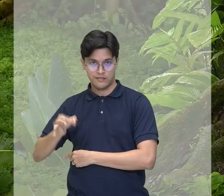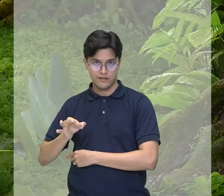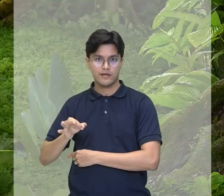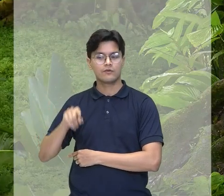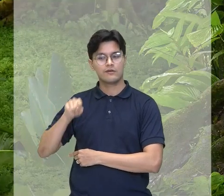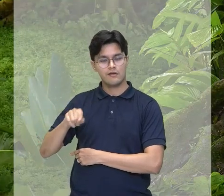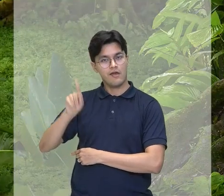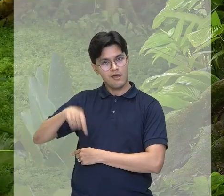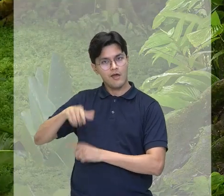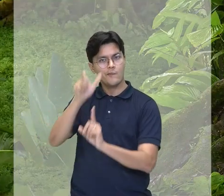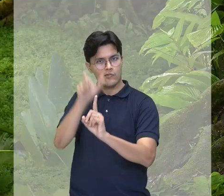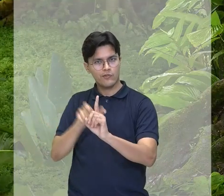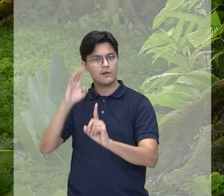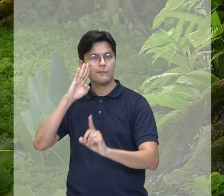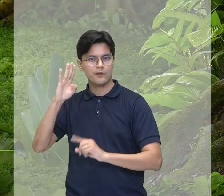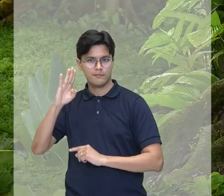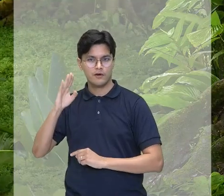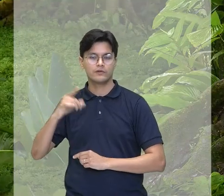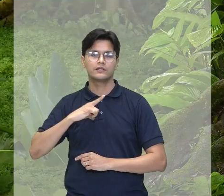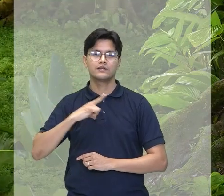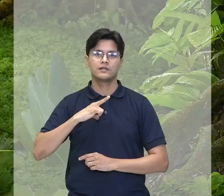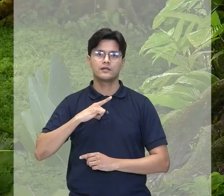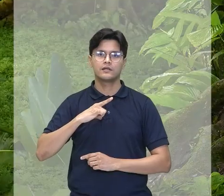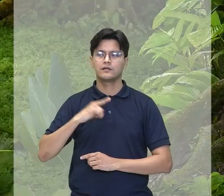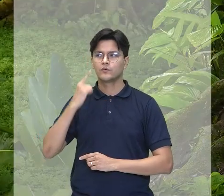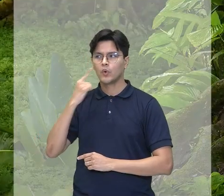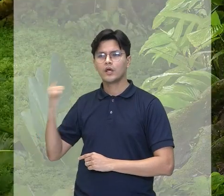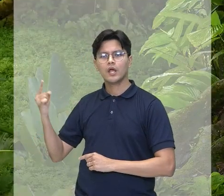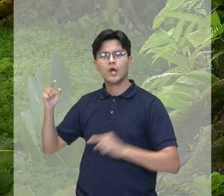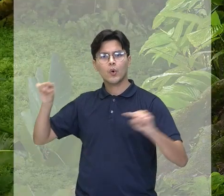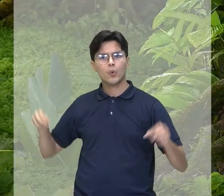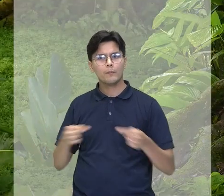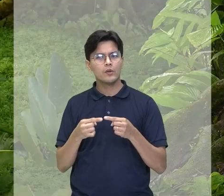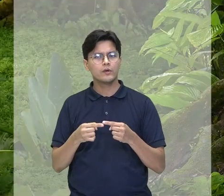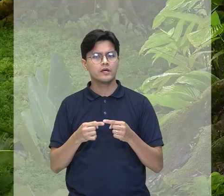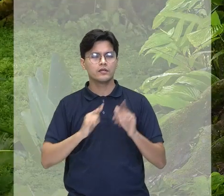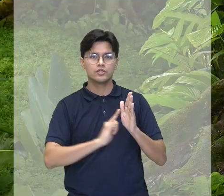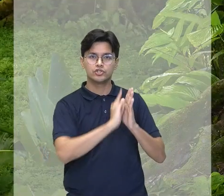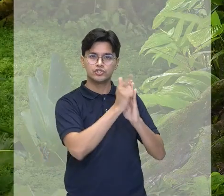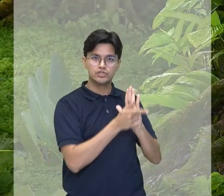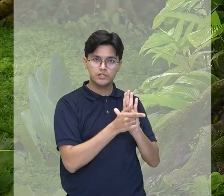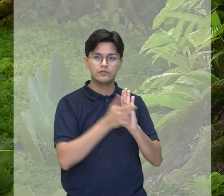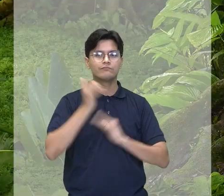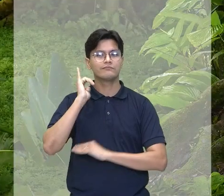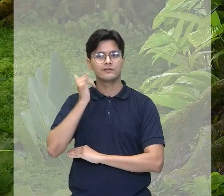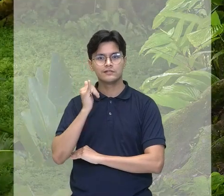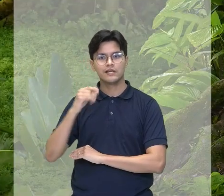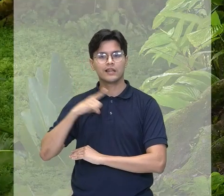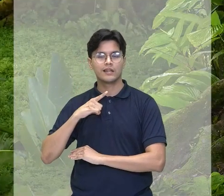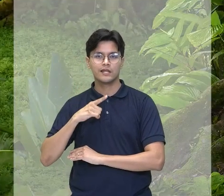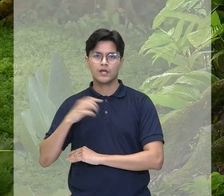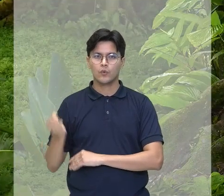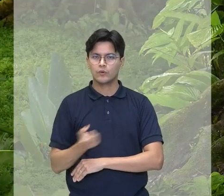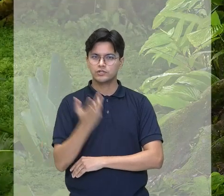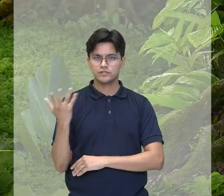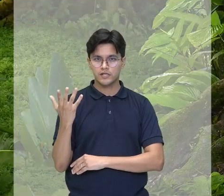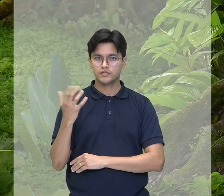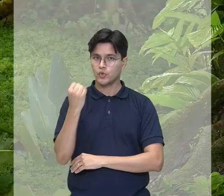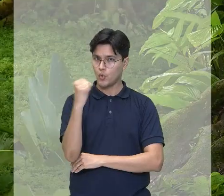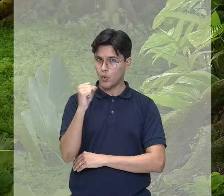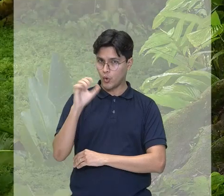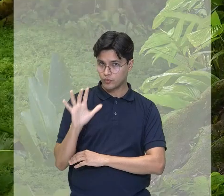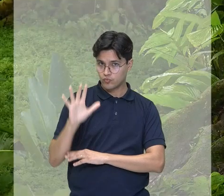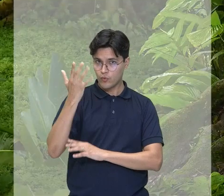mim. Gênero narrativo, tá? São 8 cenas e um epílogo, né? Então, prólogo, 8 cenas e